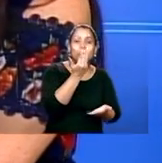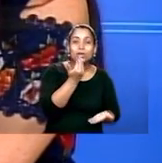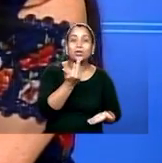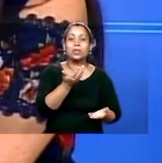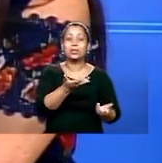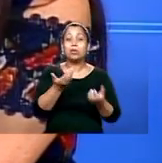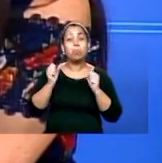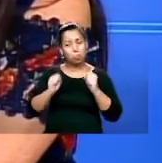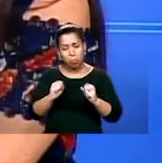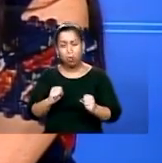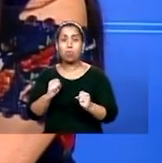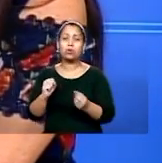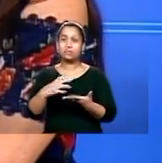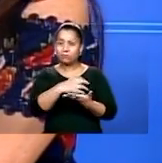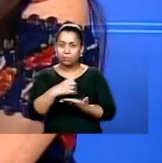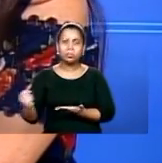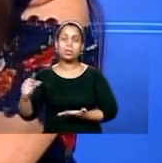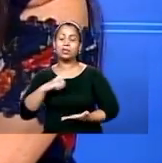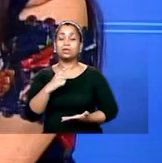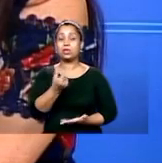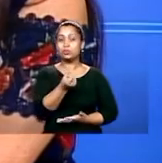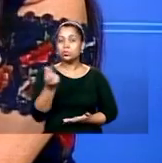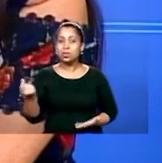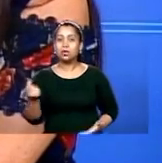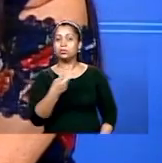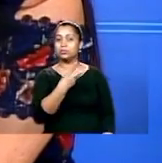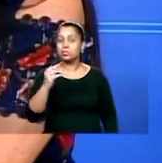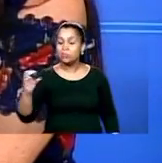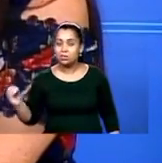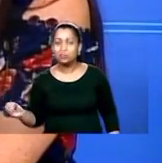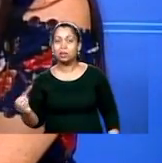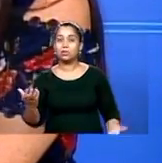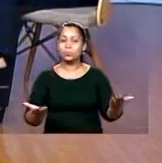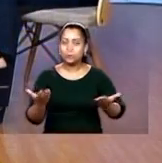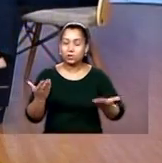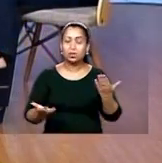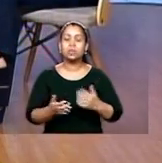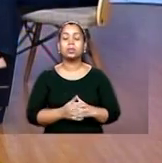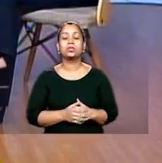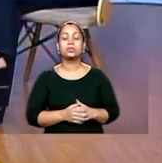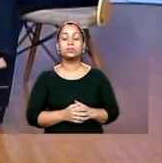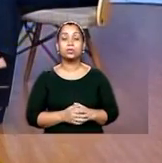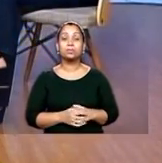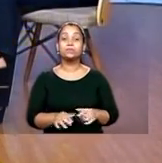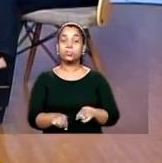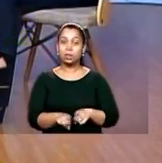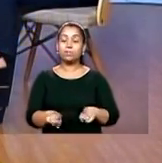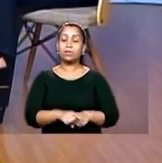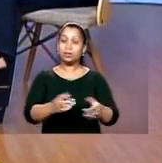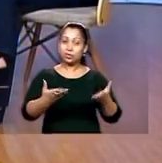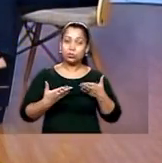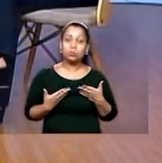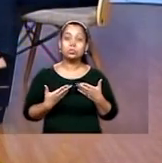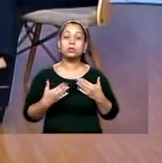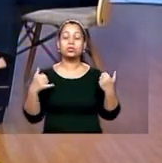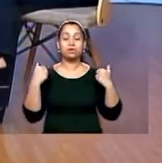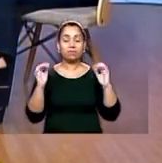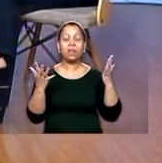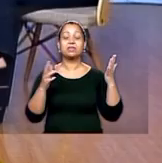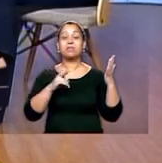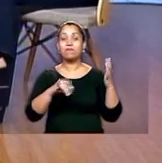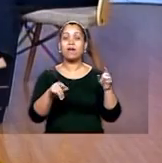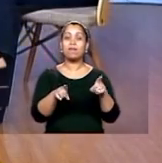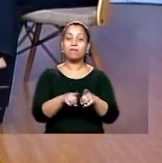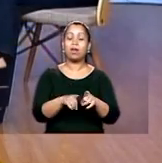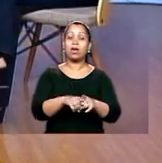gente, vocês podem vir buscar, temos 200, temos 300, temos 500 quilos. Vocês trabalham também com essas doações de eventos, mas a gente vai falar